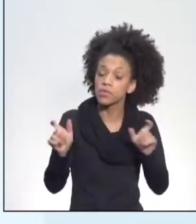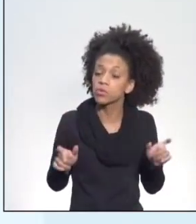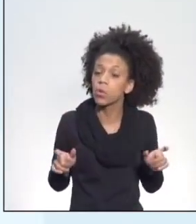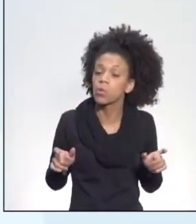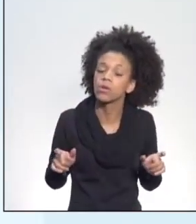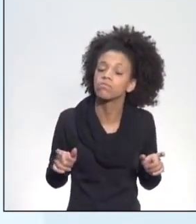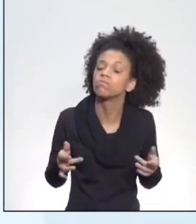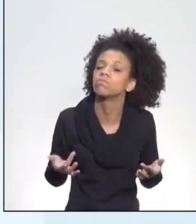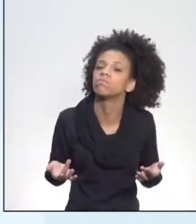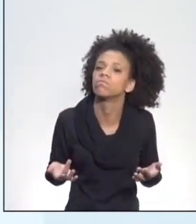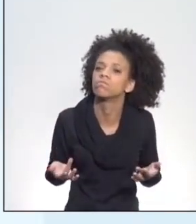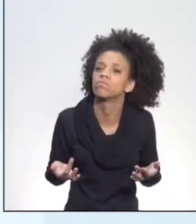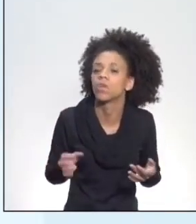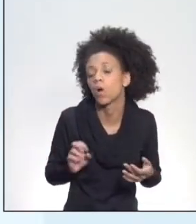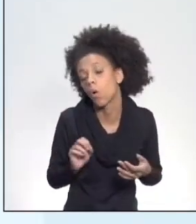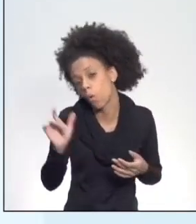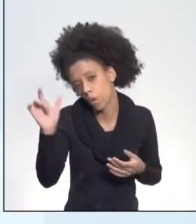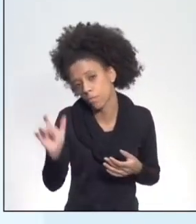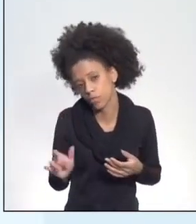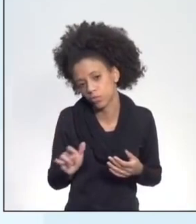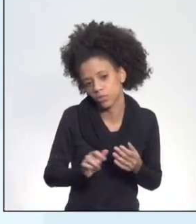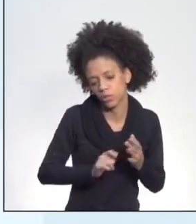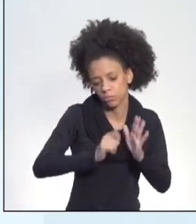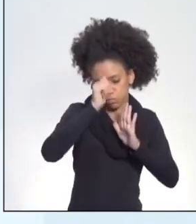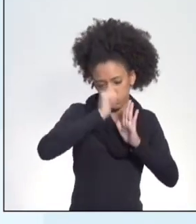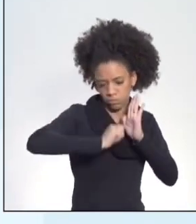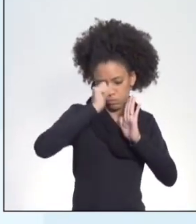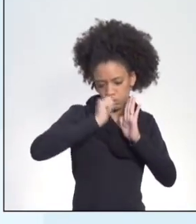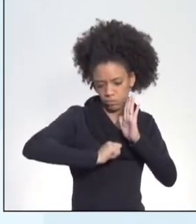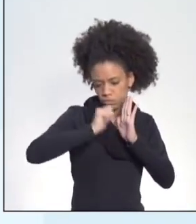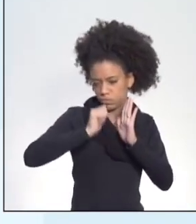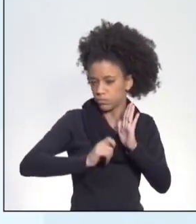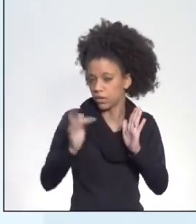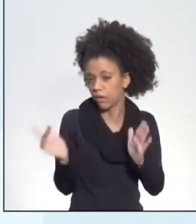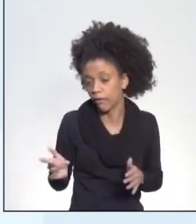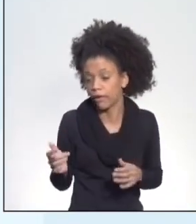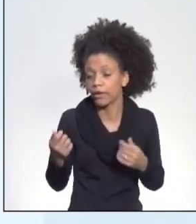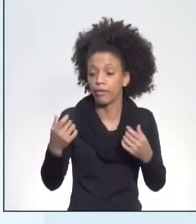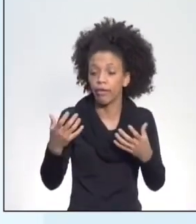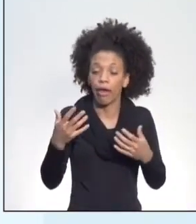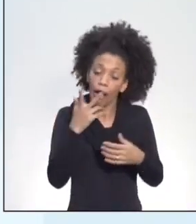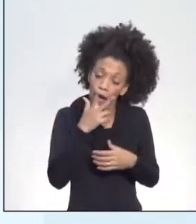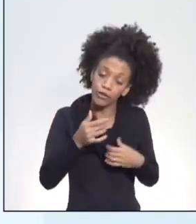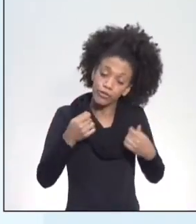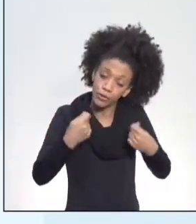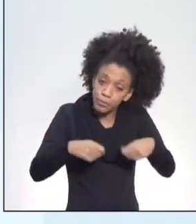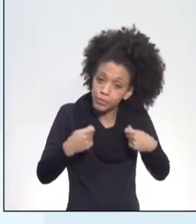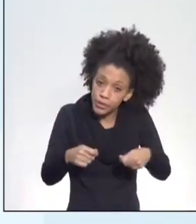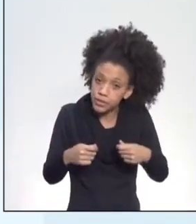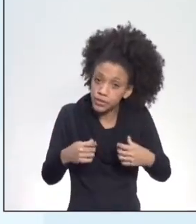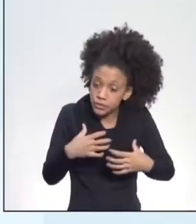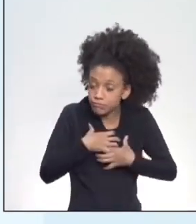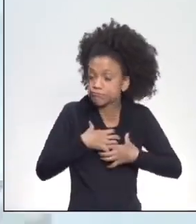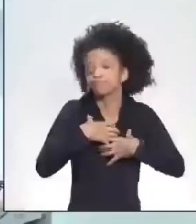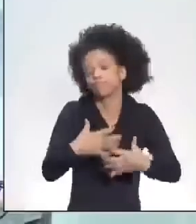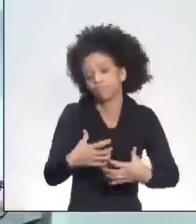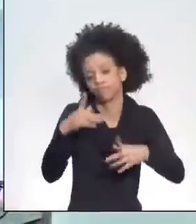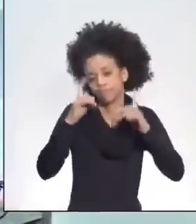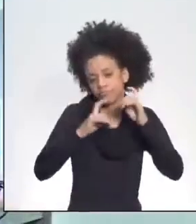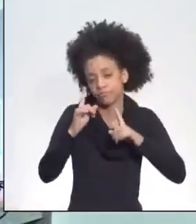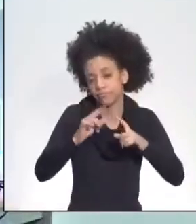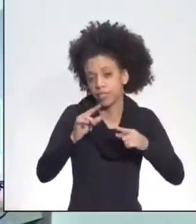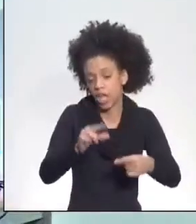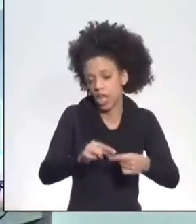né, o pichador, que não é um grafiteiro, ele tem a necessidade, em algum momento, de se expressar. Então, ele